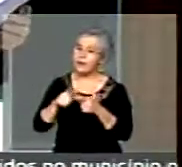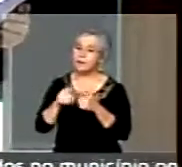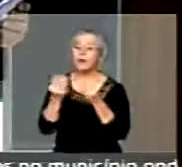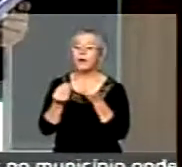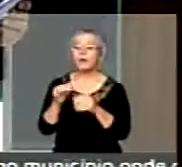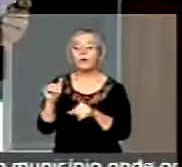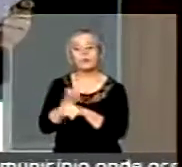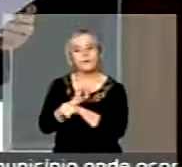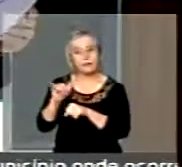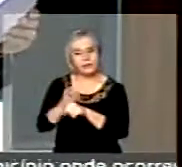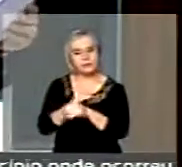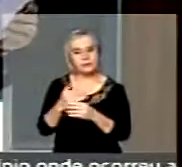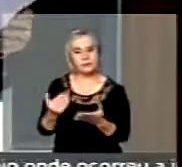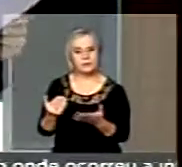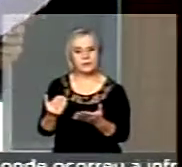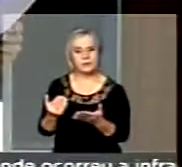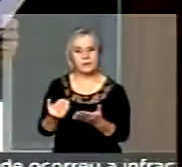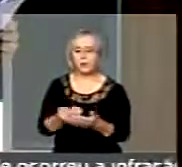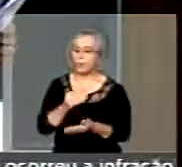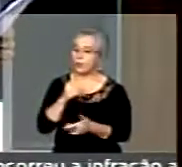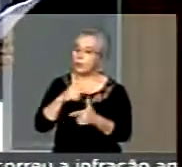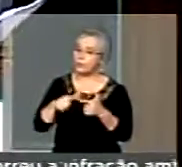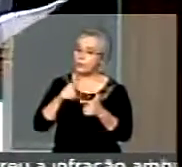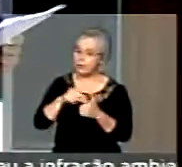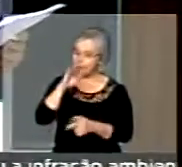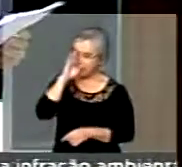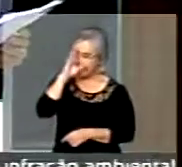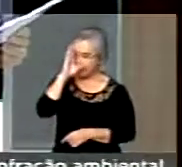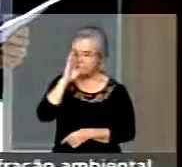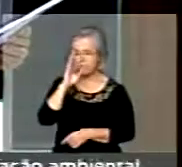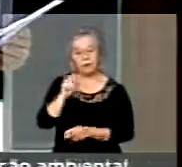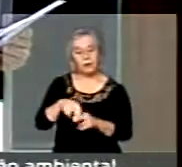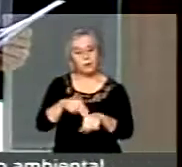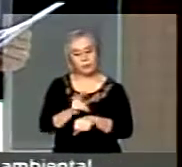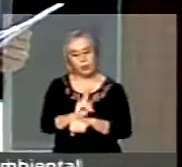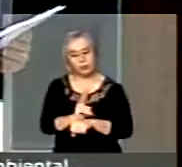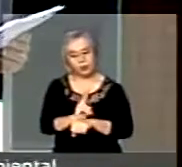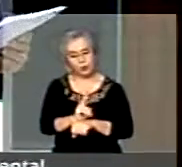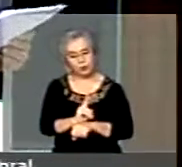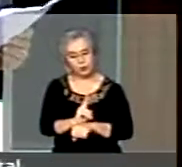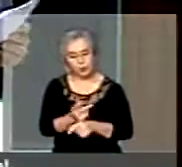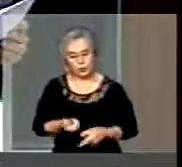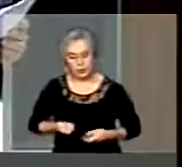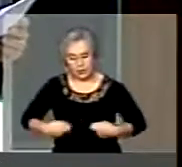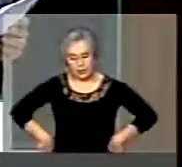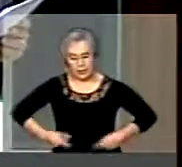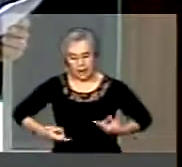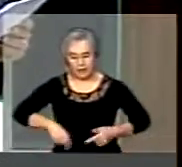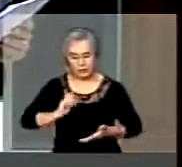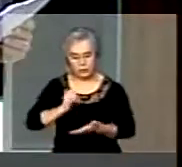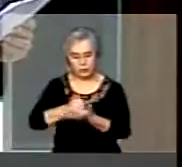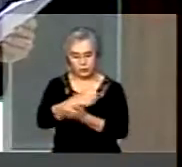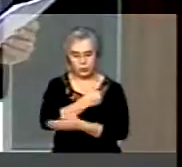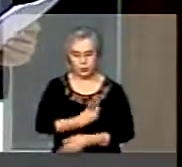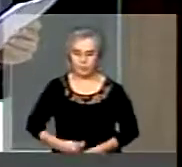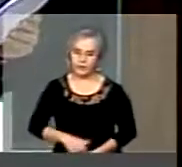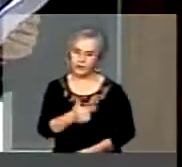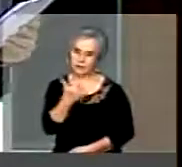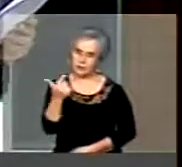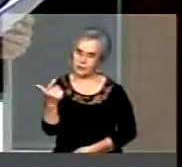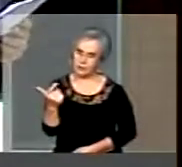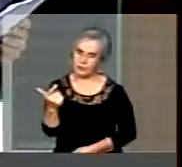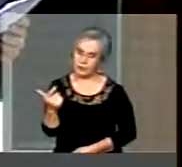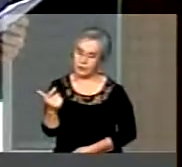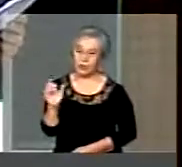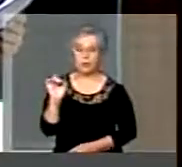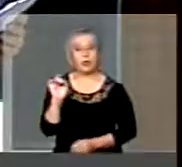conjunto de fatores cuja raiz está no descontrole dos gastos correntes do governo. Somente com uma política